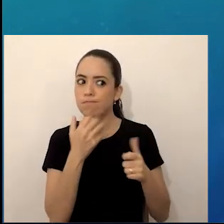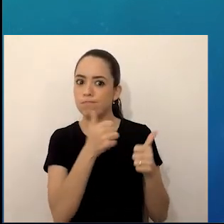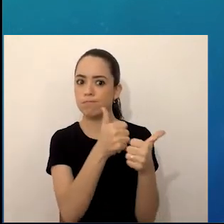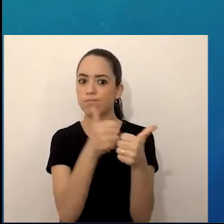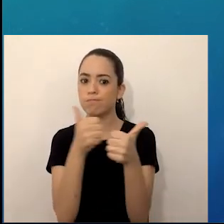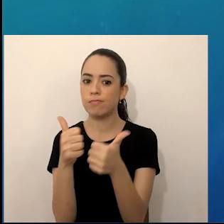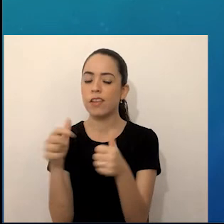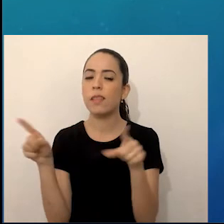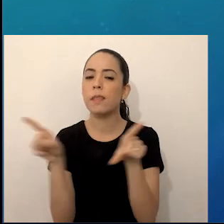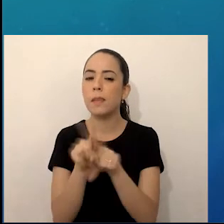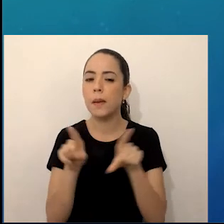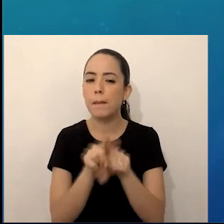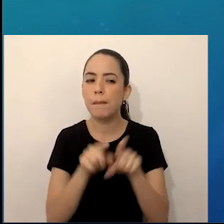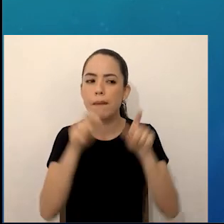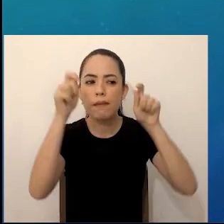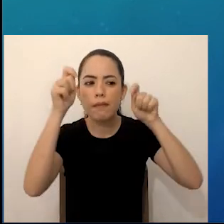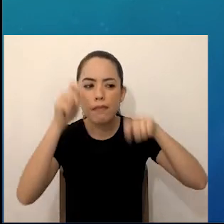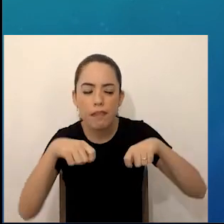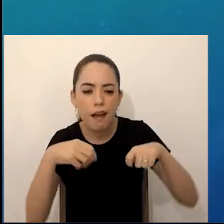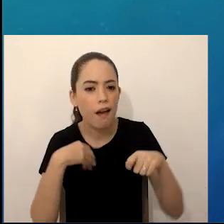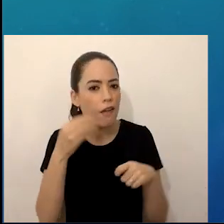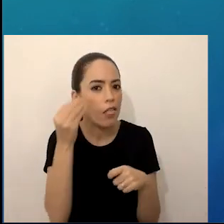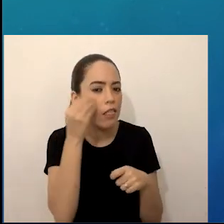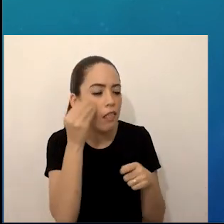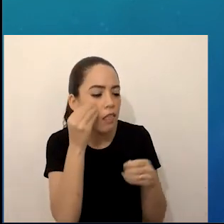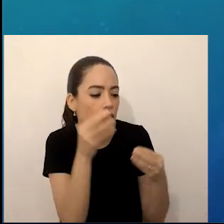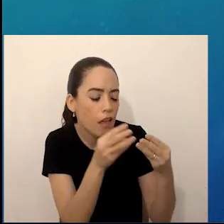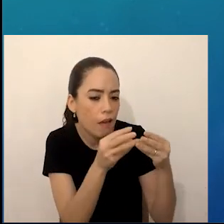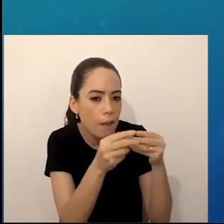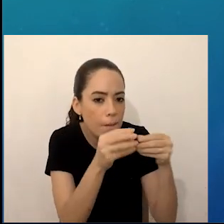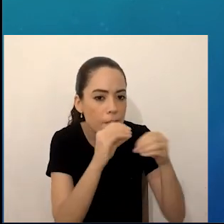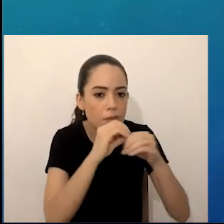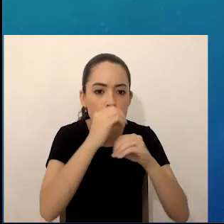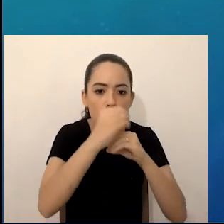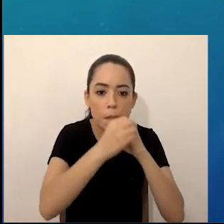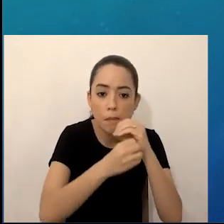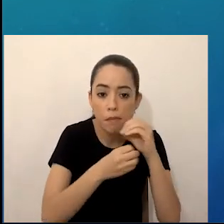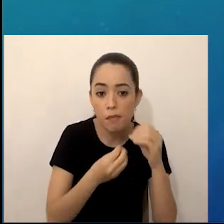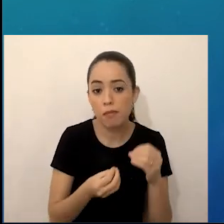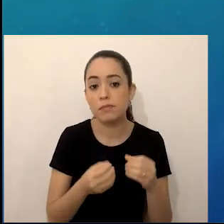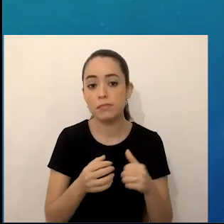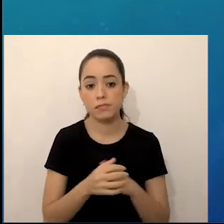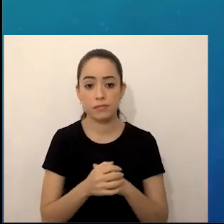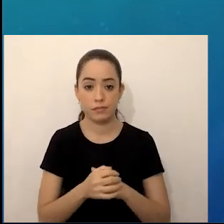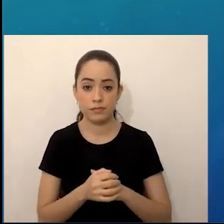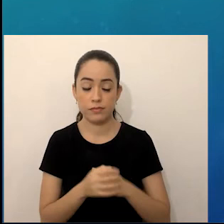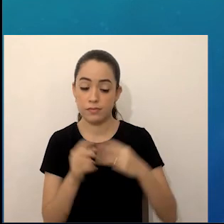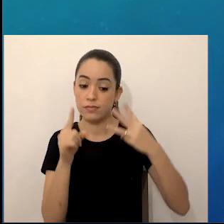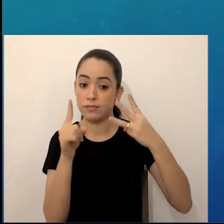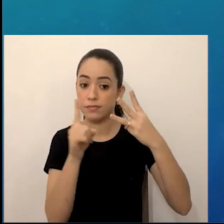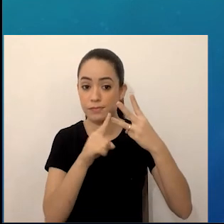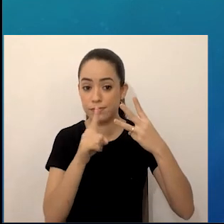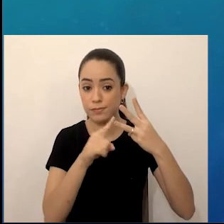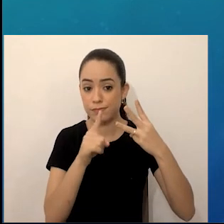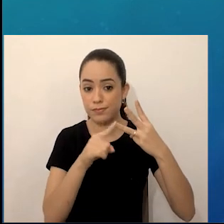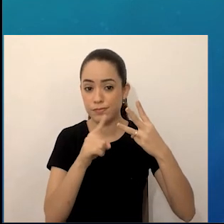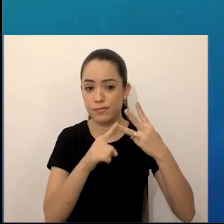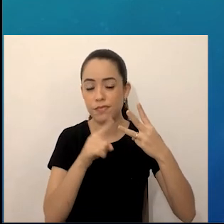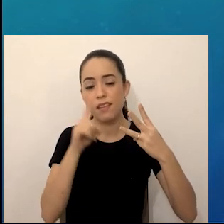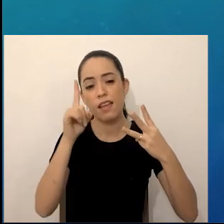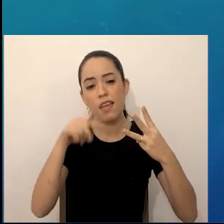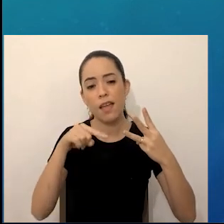de diversas possibilidades de manipulações moleculares. O verme elegans é